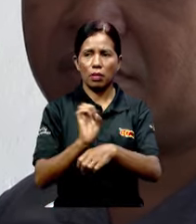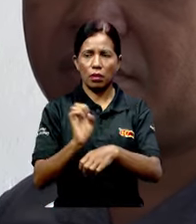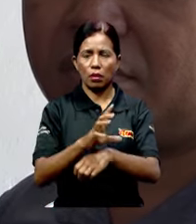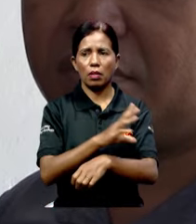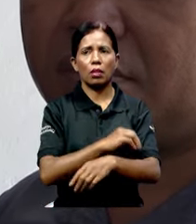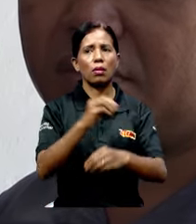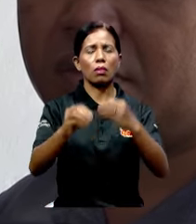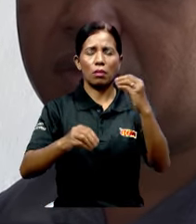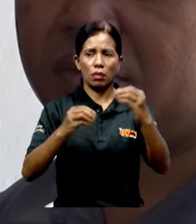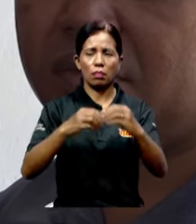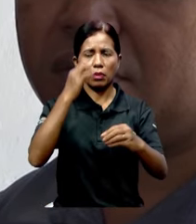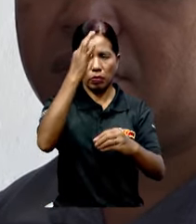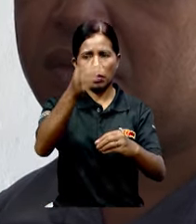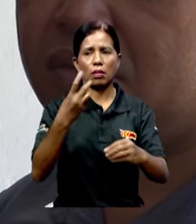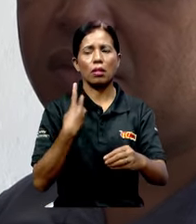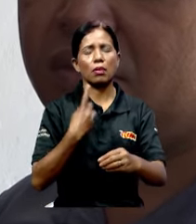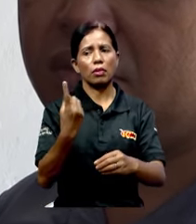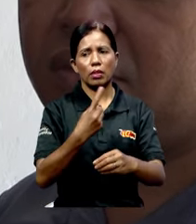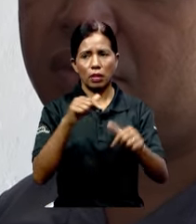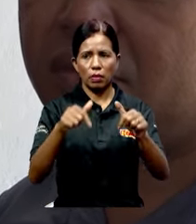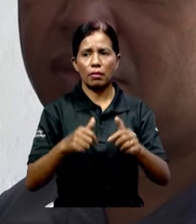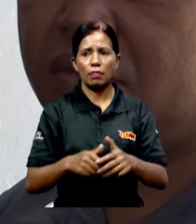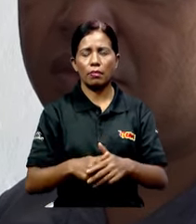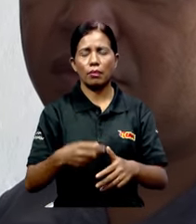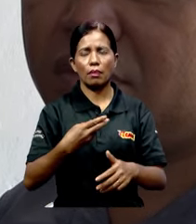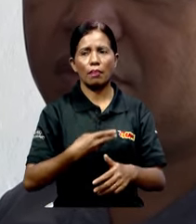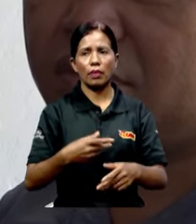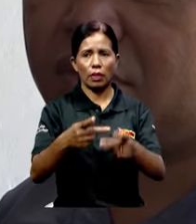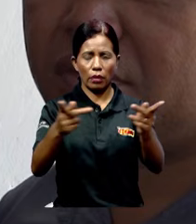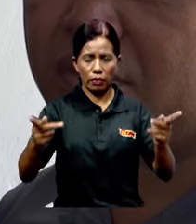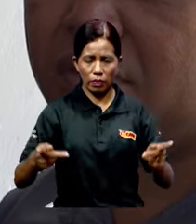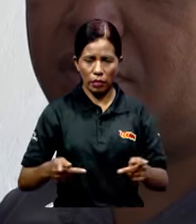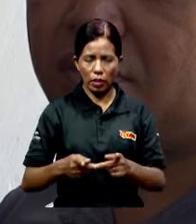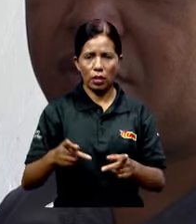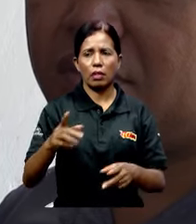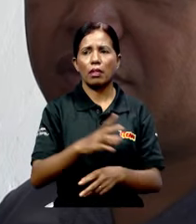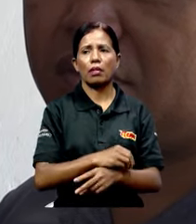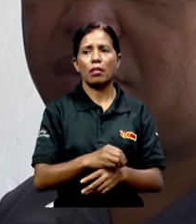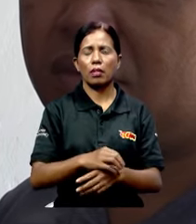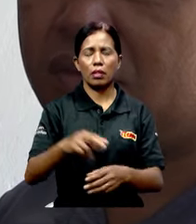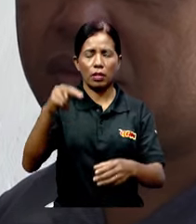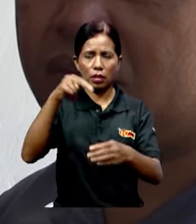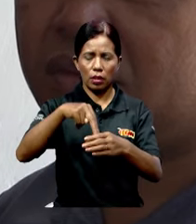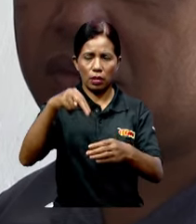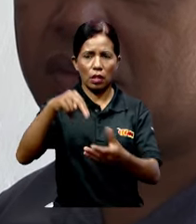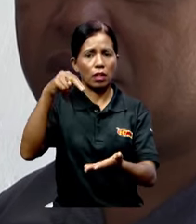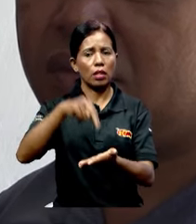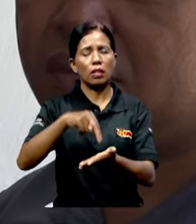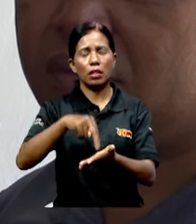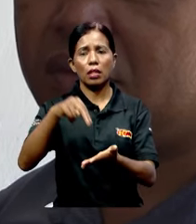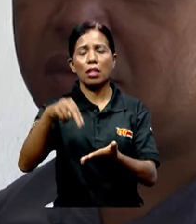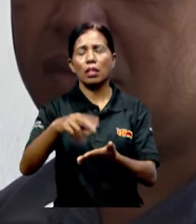significa ba futuro am mantendo hectares área de cultivação or natar o potencia atu kudania mai